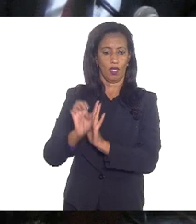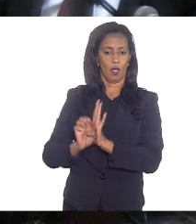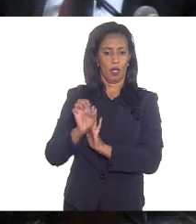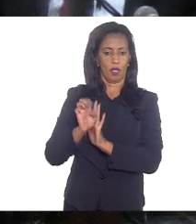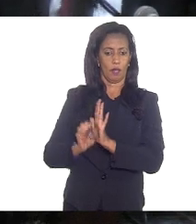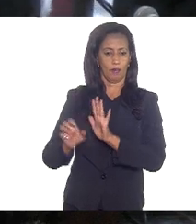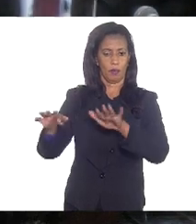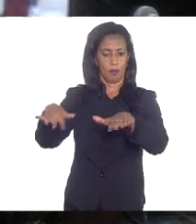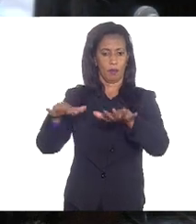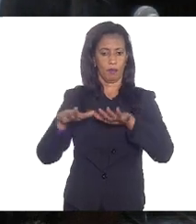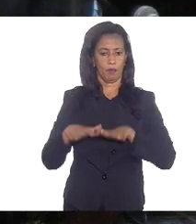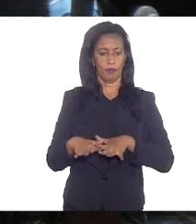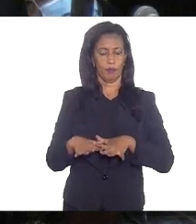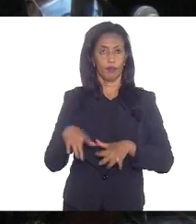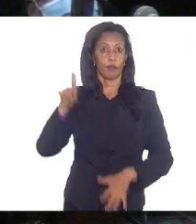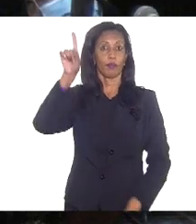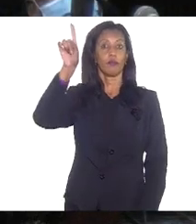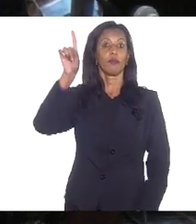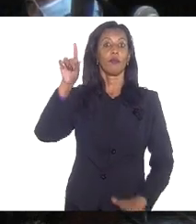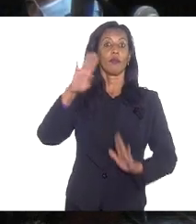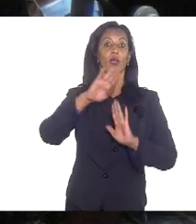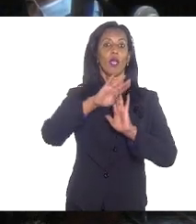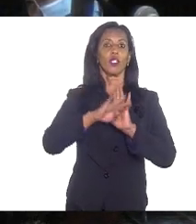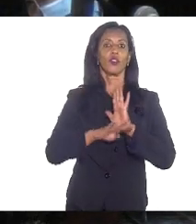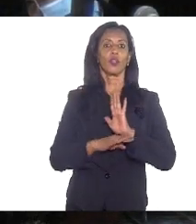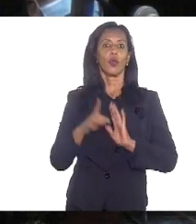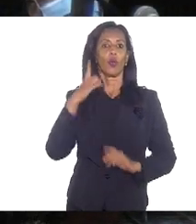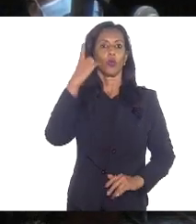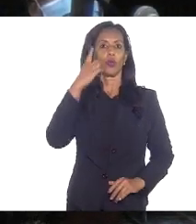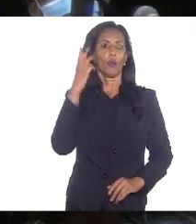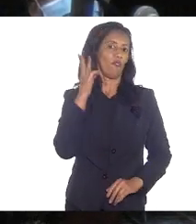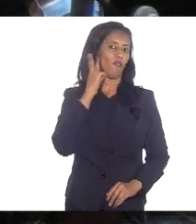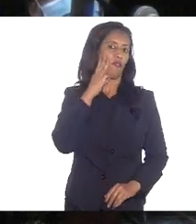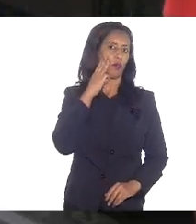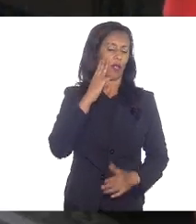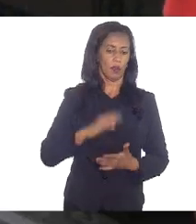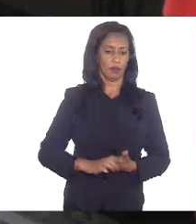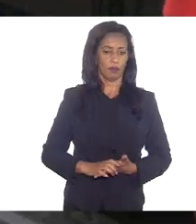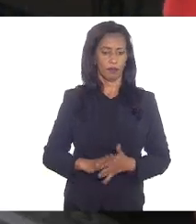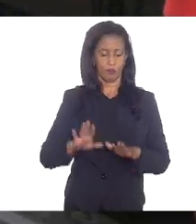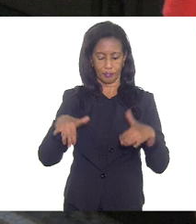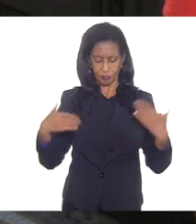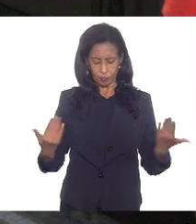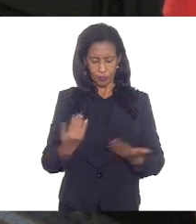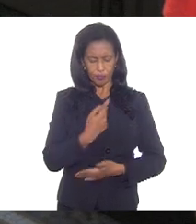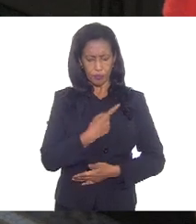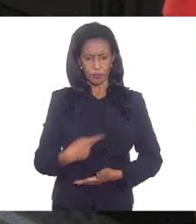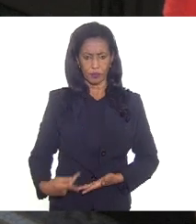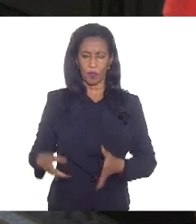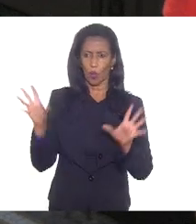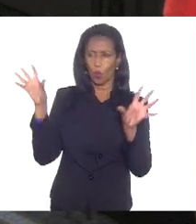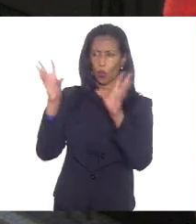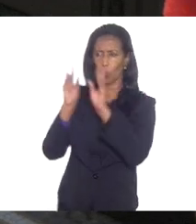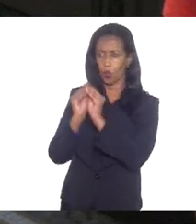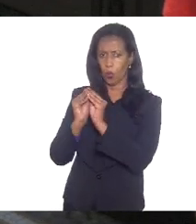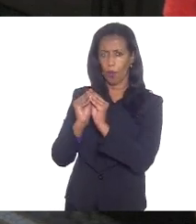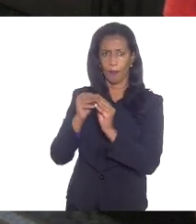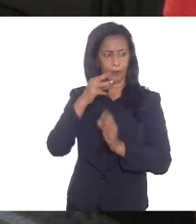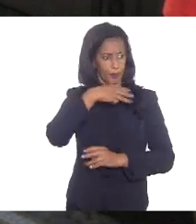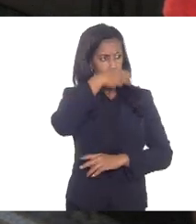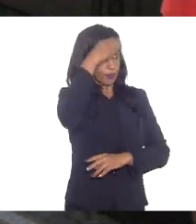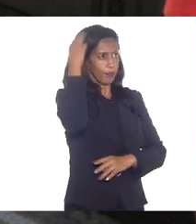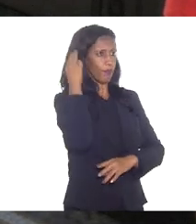de plenário. Questão de ordem, presidente. Questão de ordem, deputado Valdec Carneiro. Senhor presidente, eu quero, resumidamente, deputado Márcio